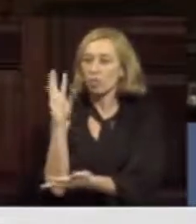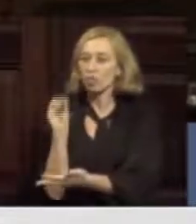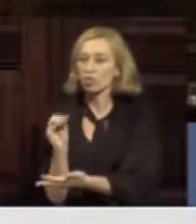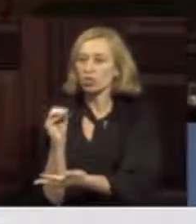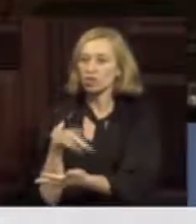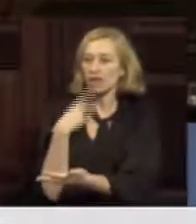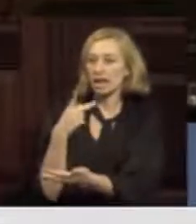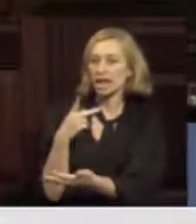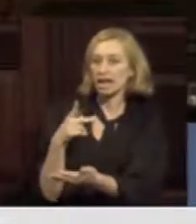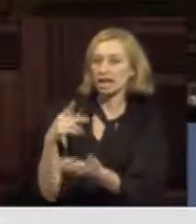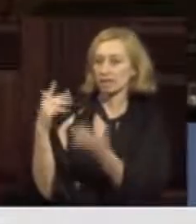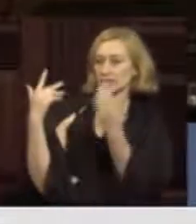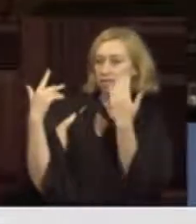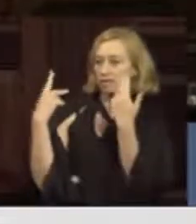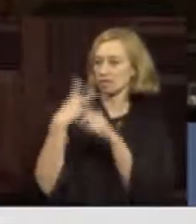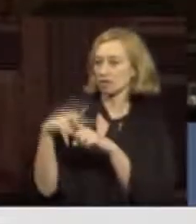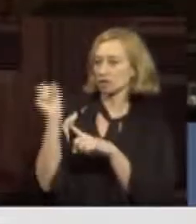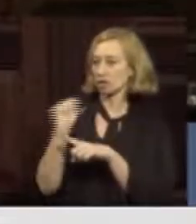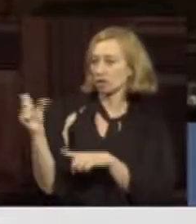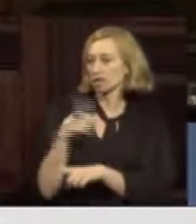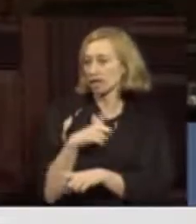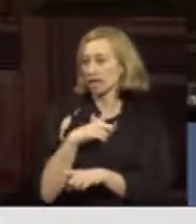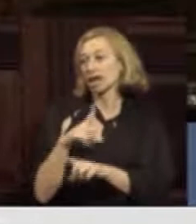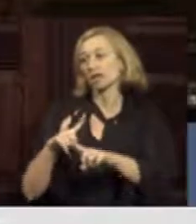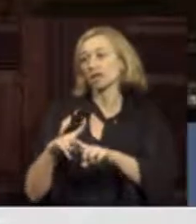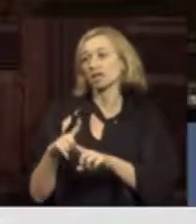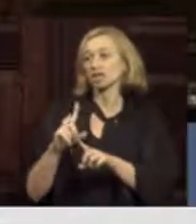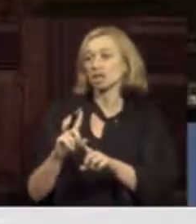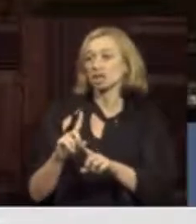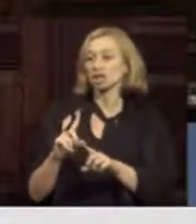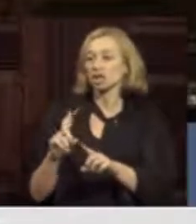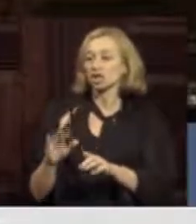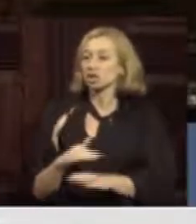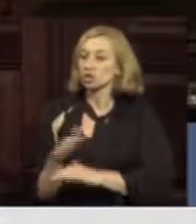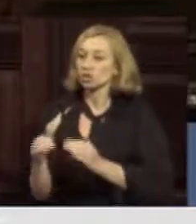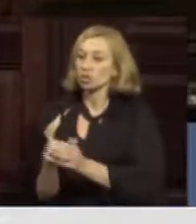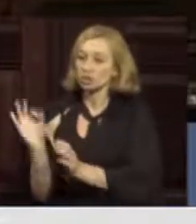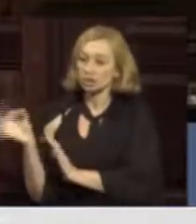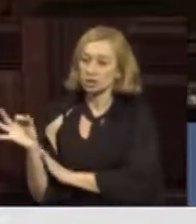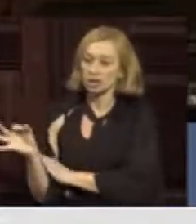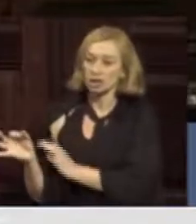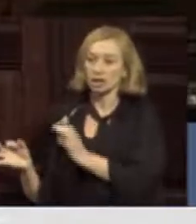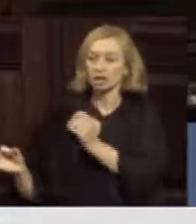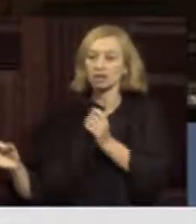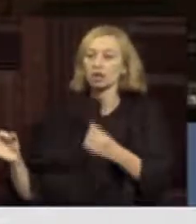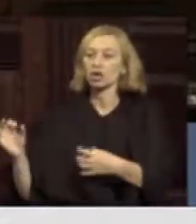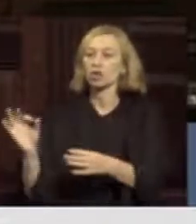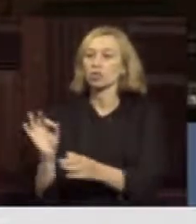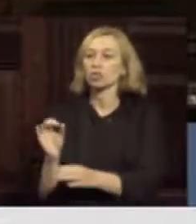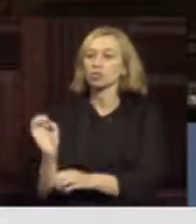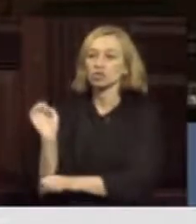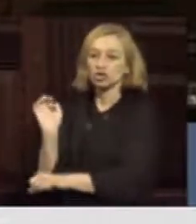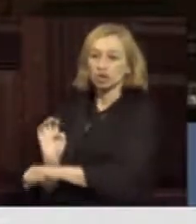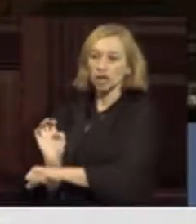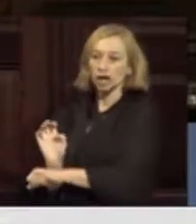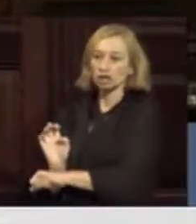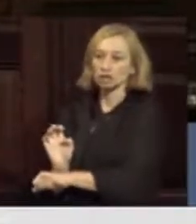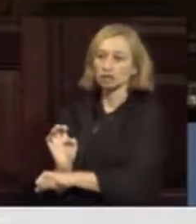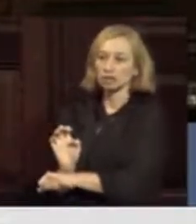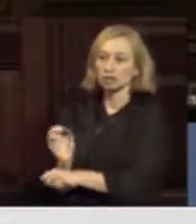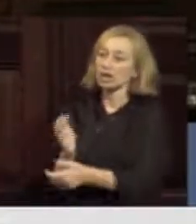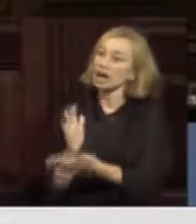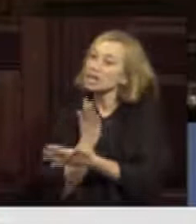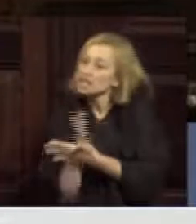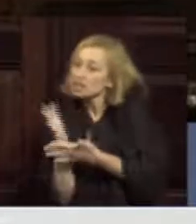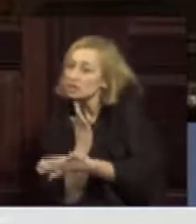certo, todos os incentivos fiscais são corretos. O Estado, o governador, adora fazer isso, mas muitas das